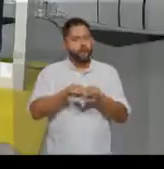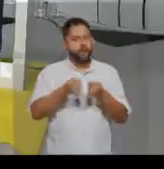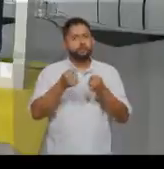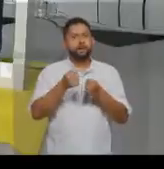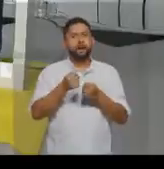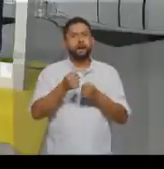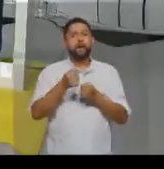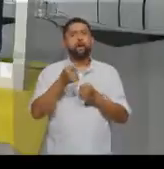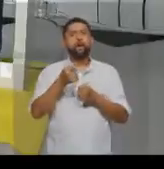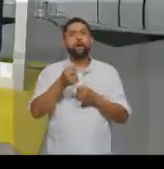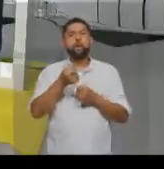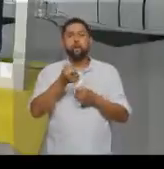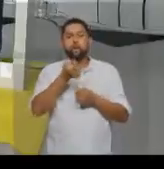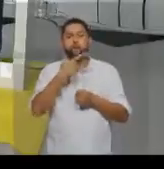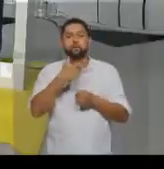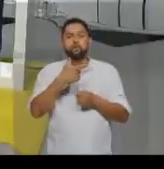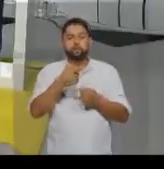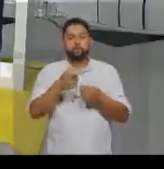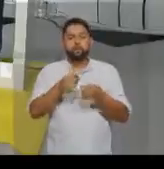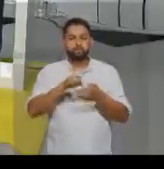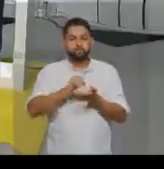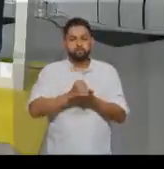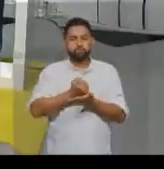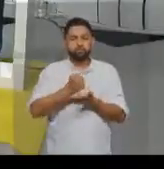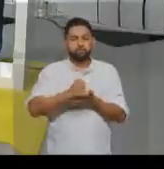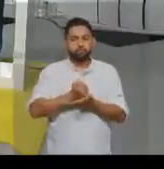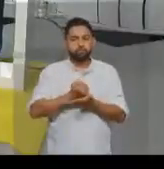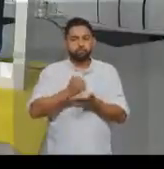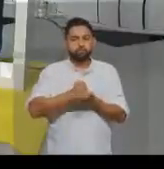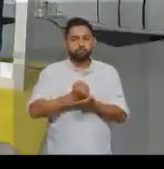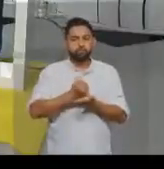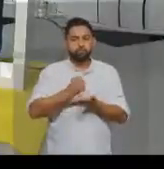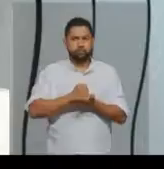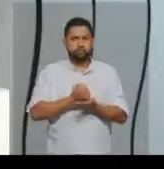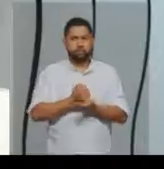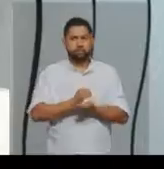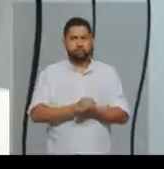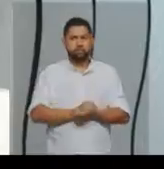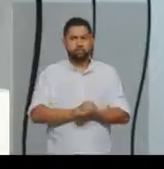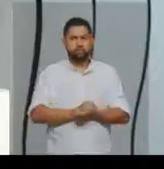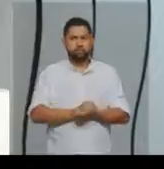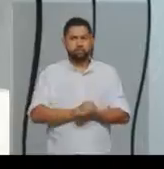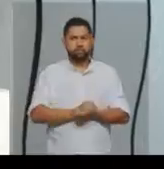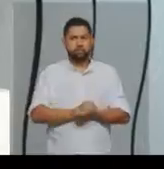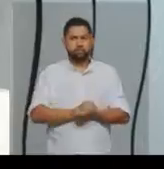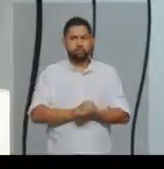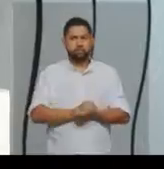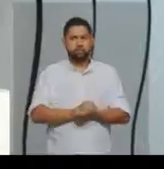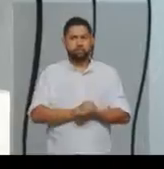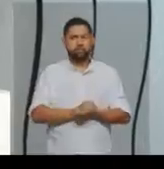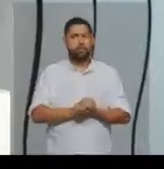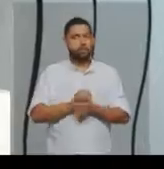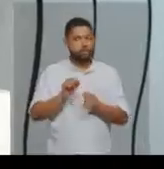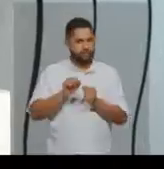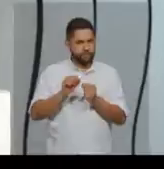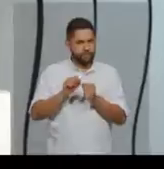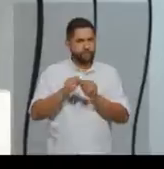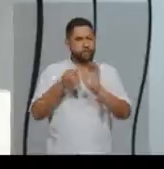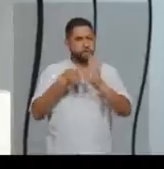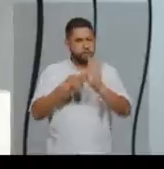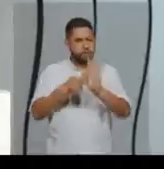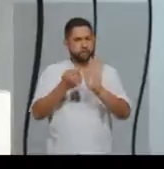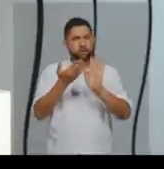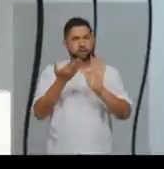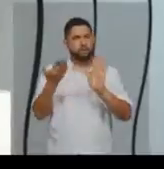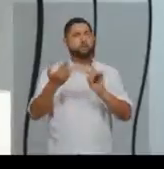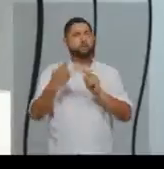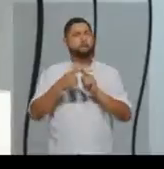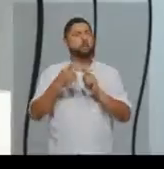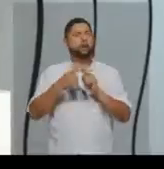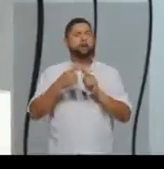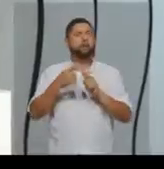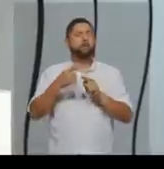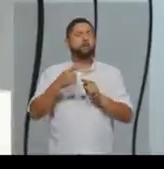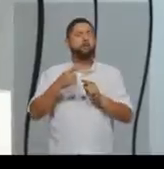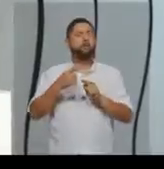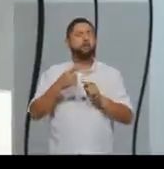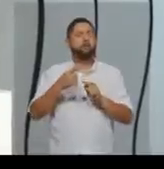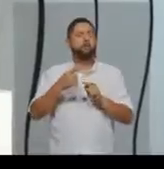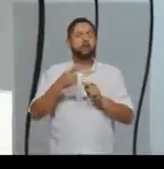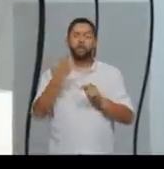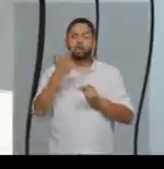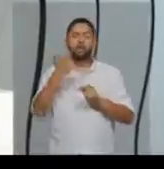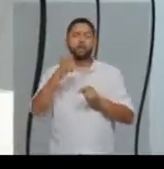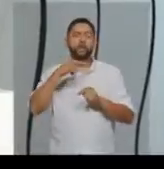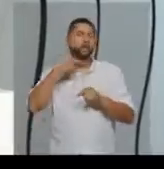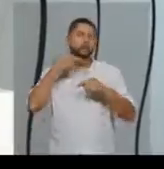né? Eu quis macerar aqui com vocês, para vocês não pensarem que era outro tipo